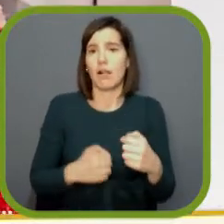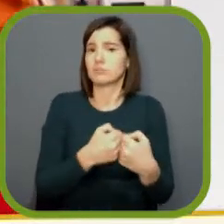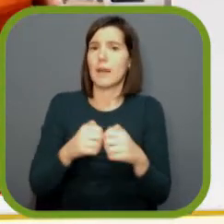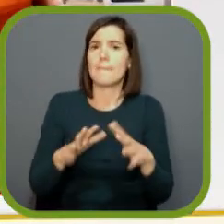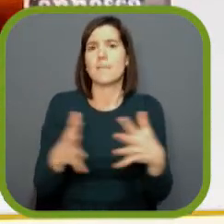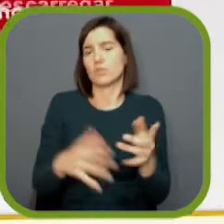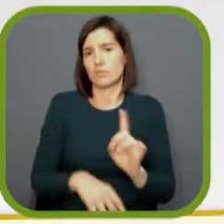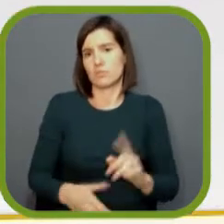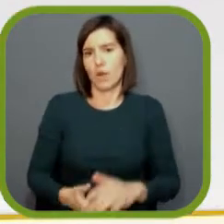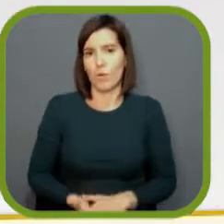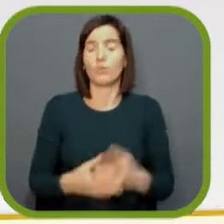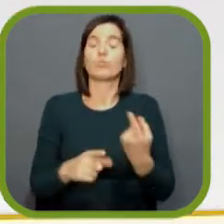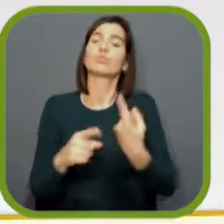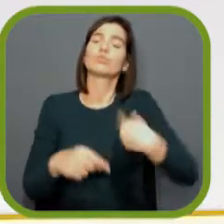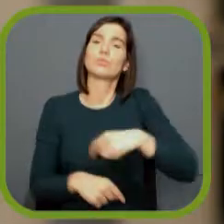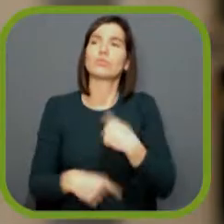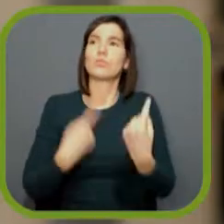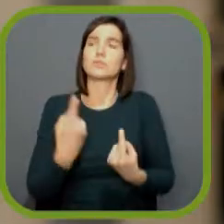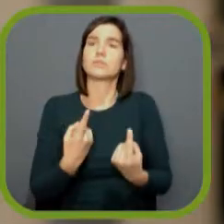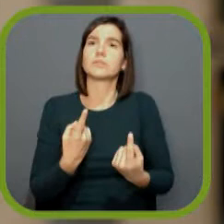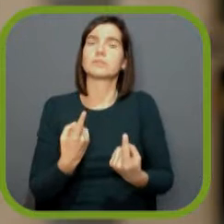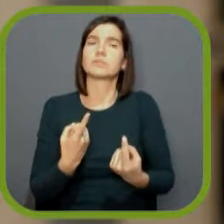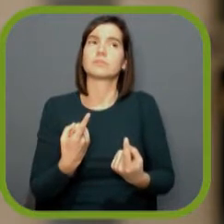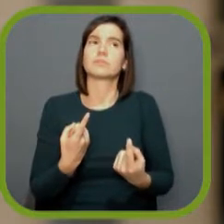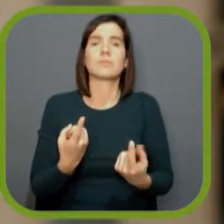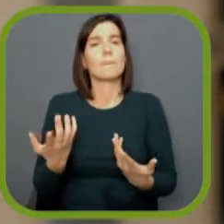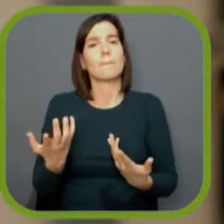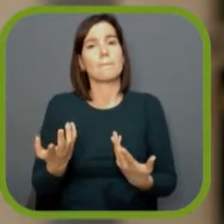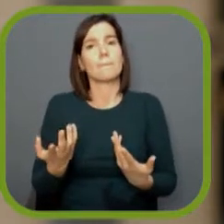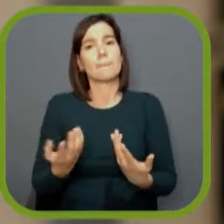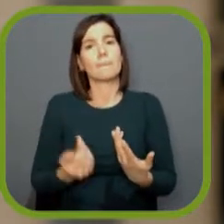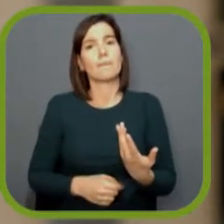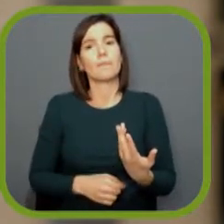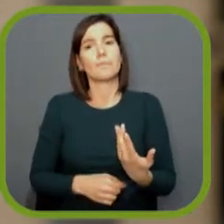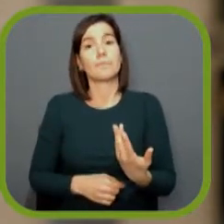mas na maior parte das vezes não acontece. Porque nós muitas vezes colocamos,